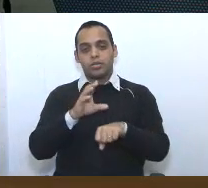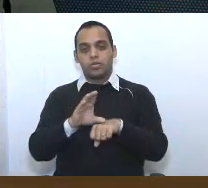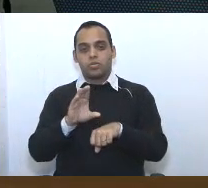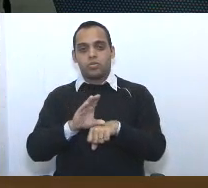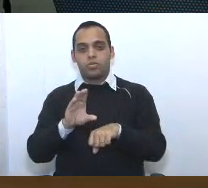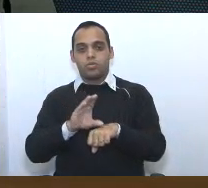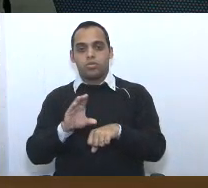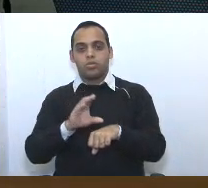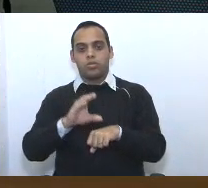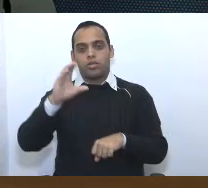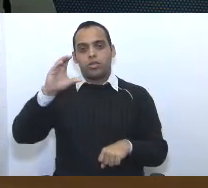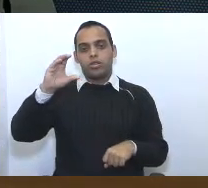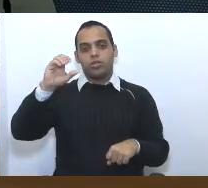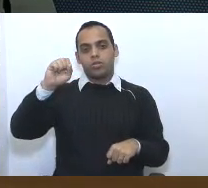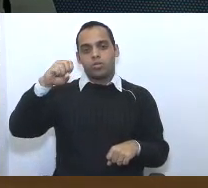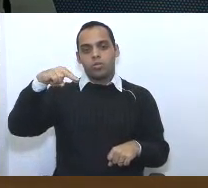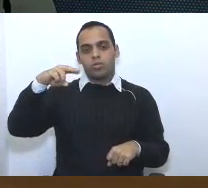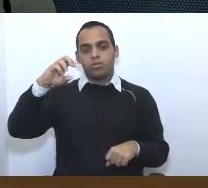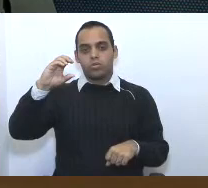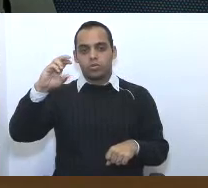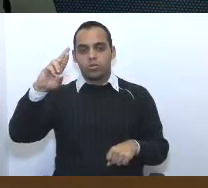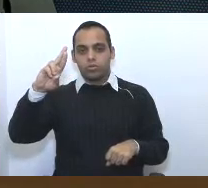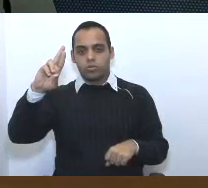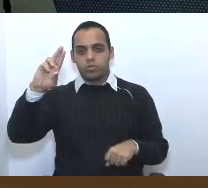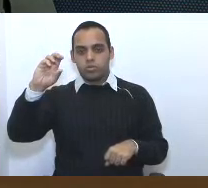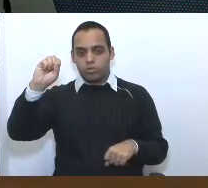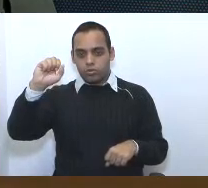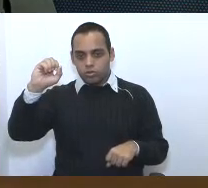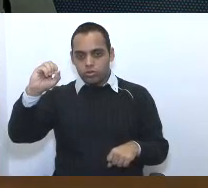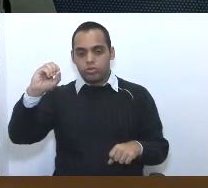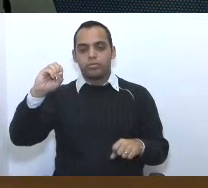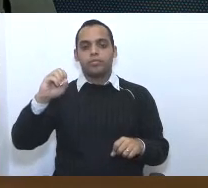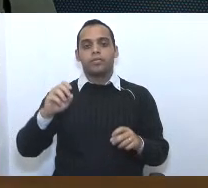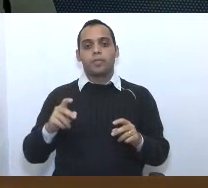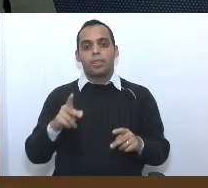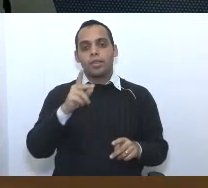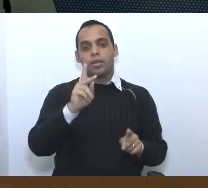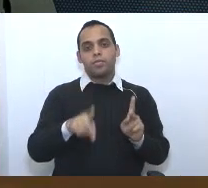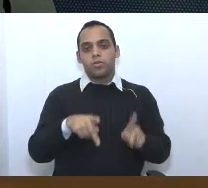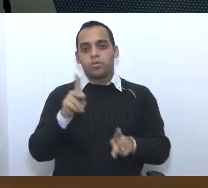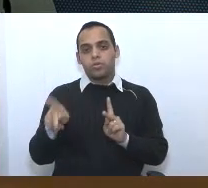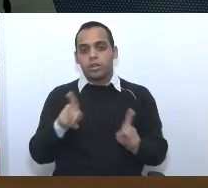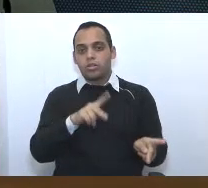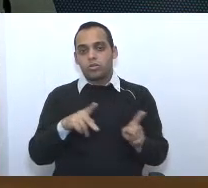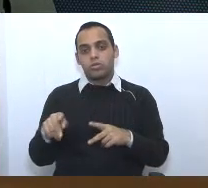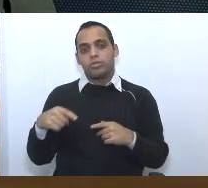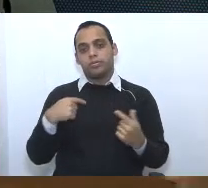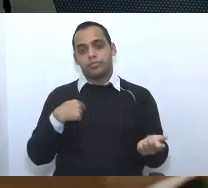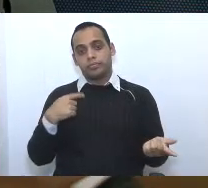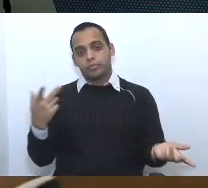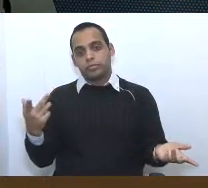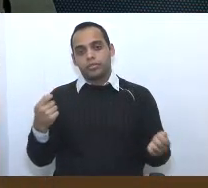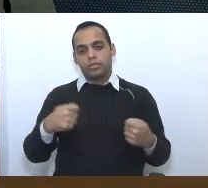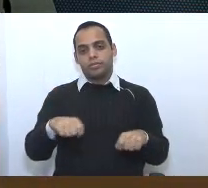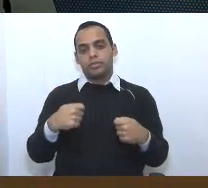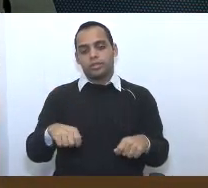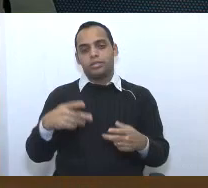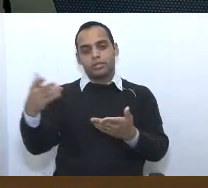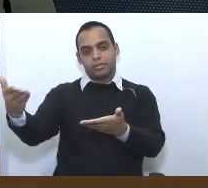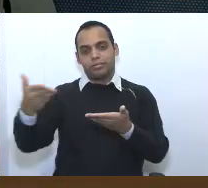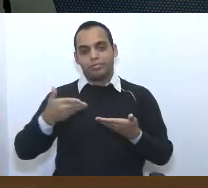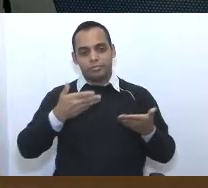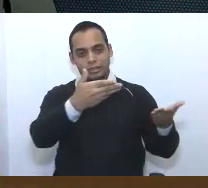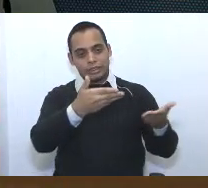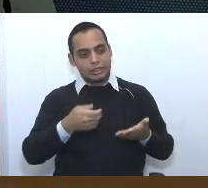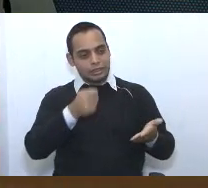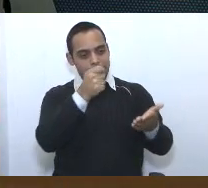para procuradores, porque nós temos lá, entre procuradores concursados e os procuradores que já estão na prefeitura há quase